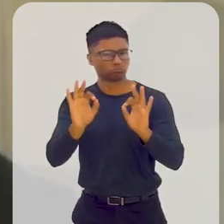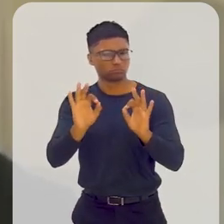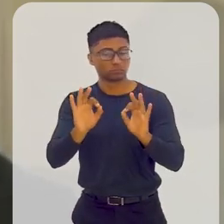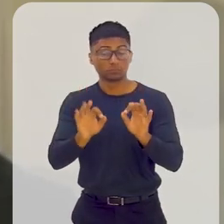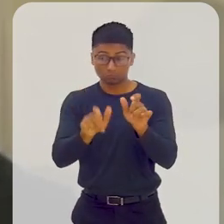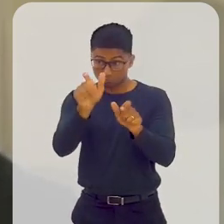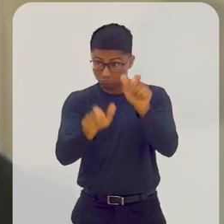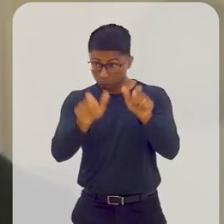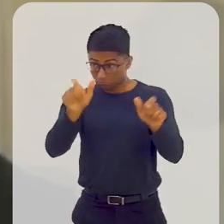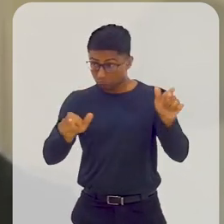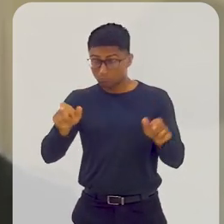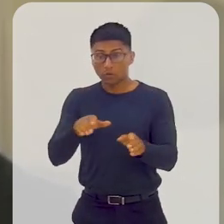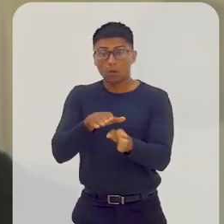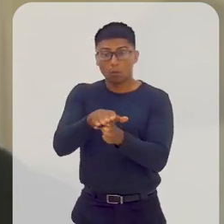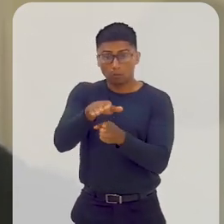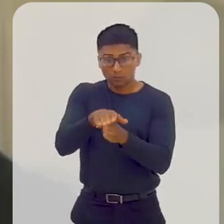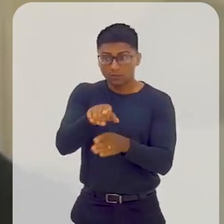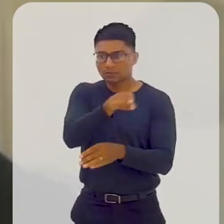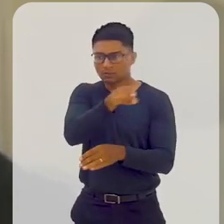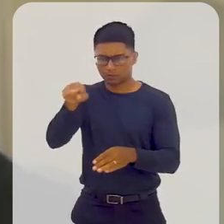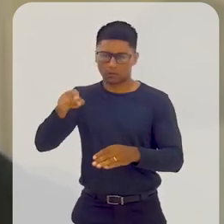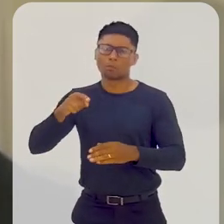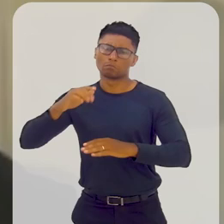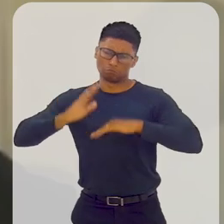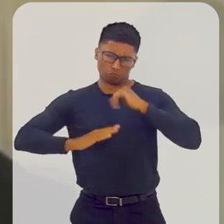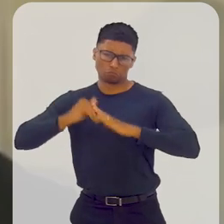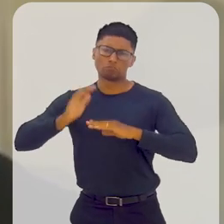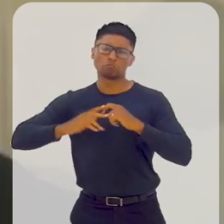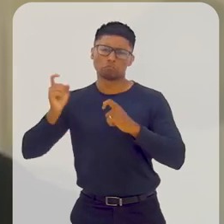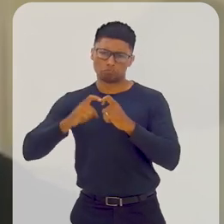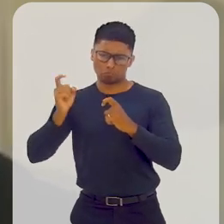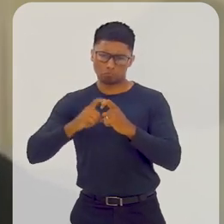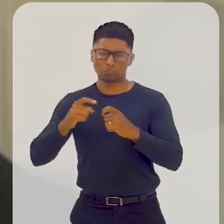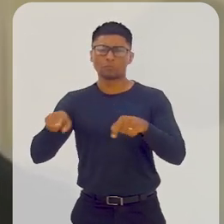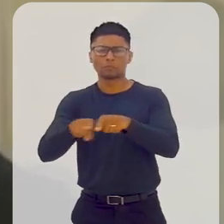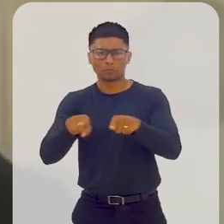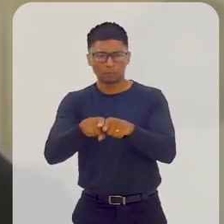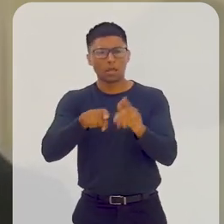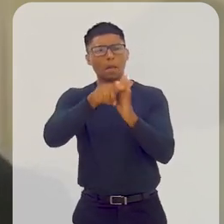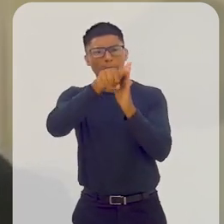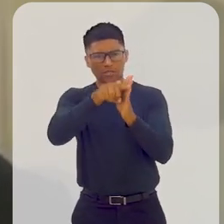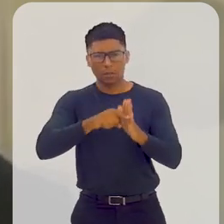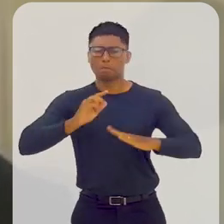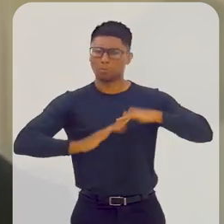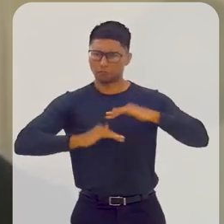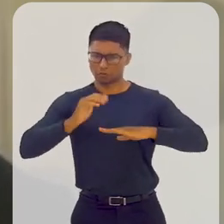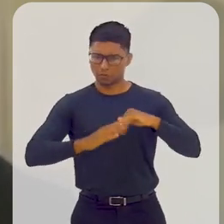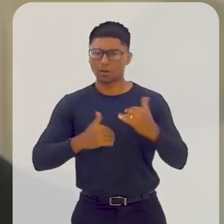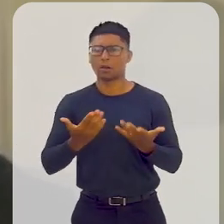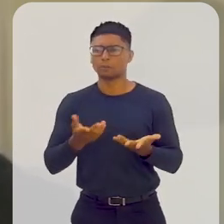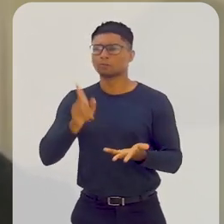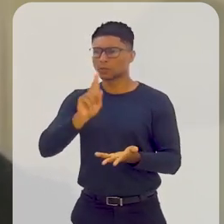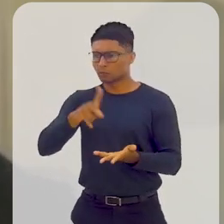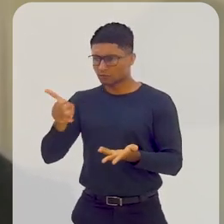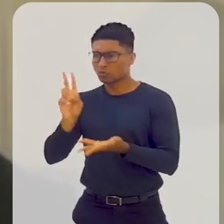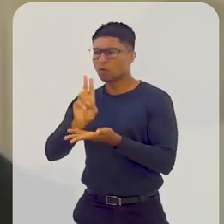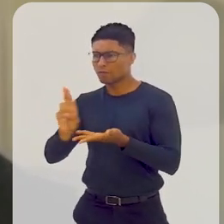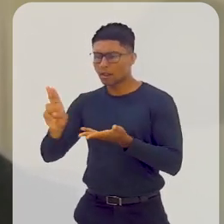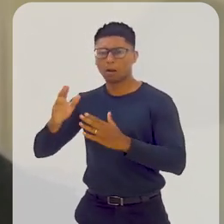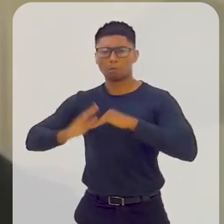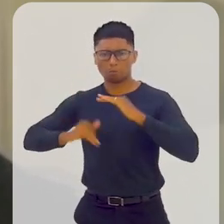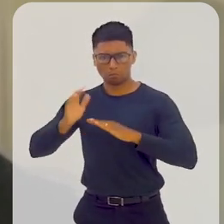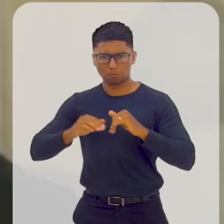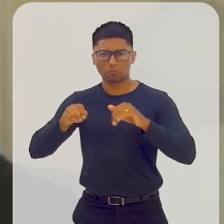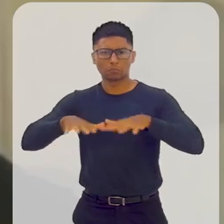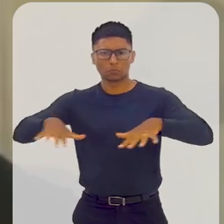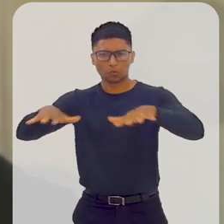esses conselheiros, eles têm a função, são clínicos, professores universitários, pesquisadores que fazem parte. A gente,